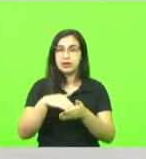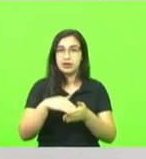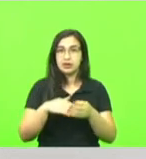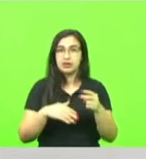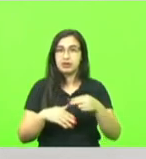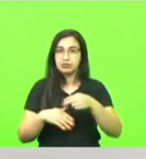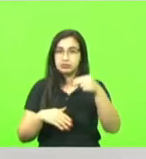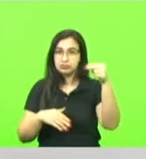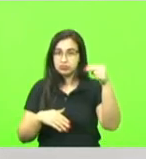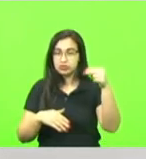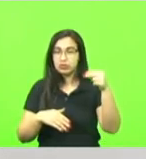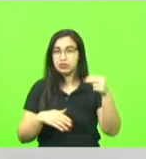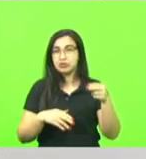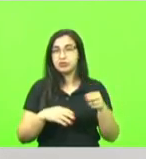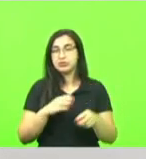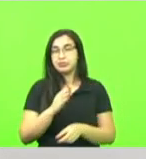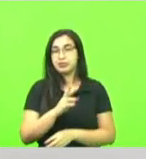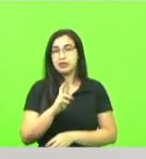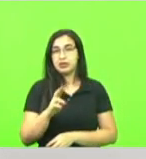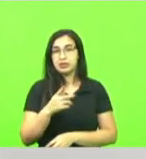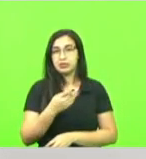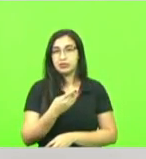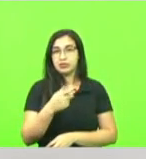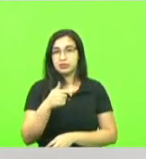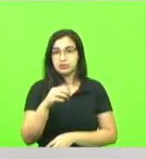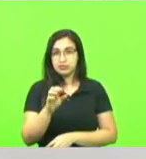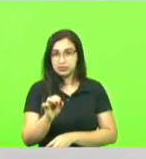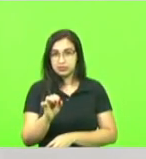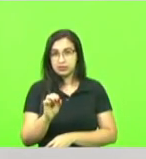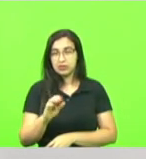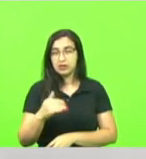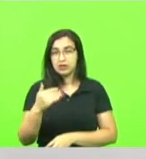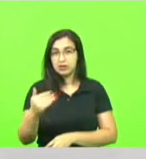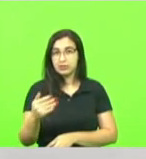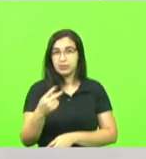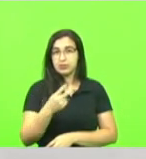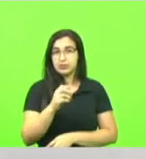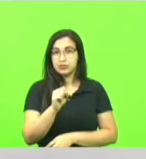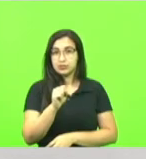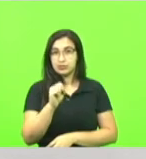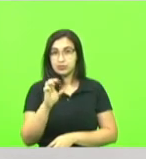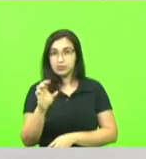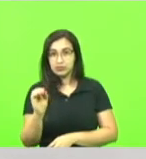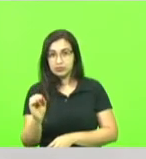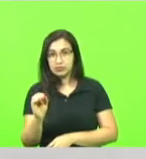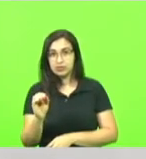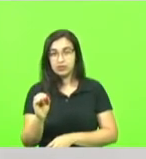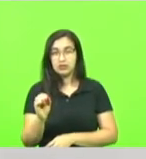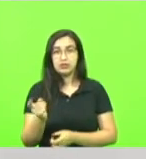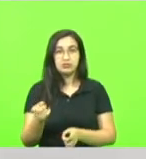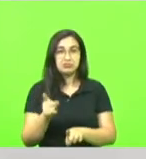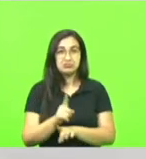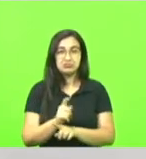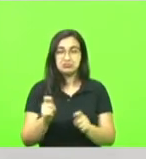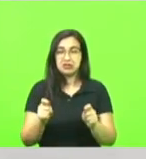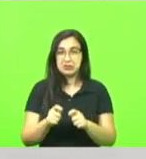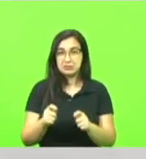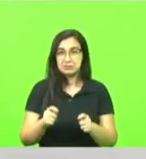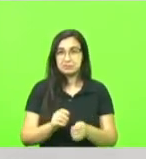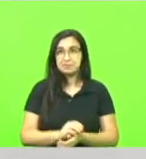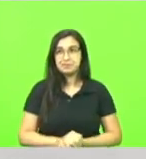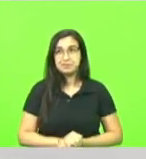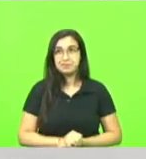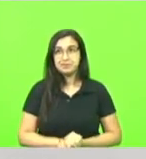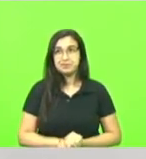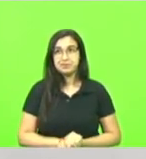ora subindo pela BR-470, ora subindo pela BR-280, e vice-versa também é verdadeiro. Eu